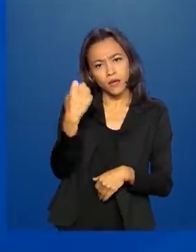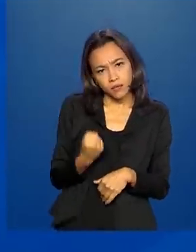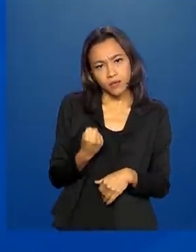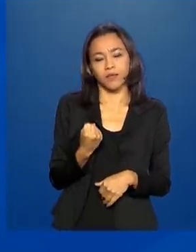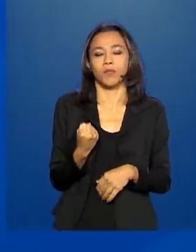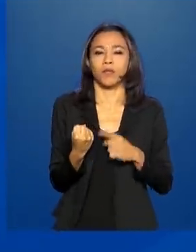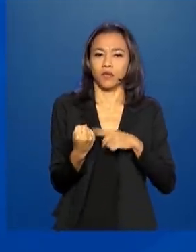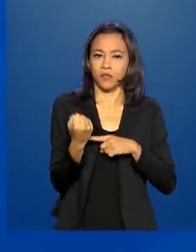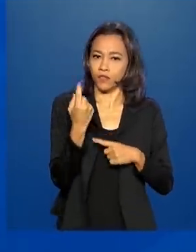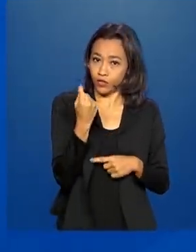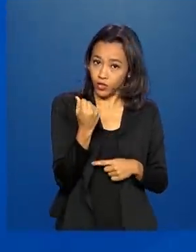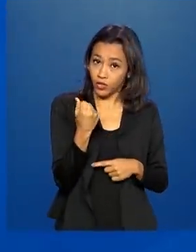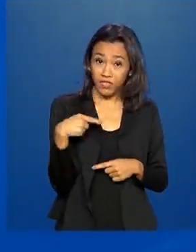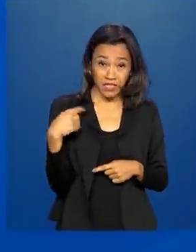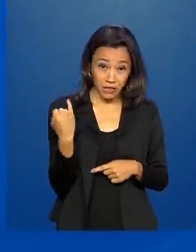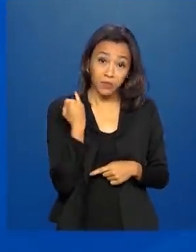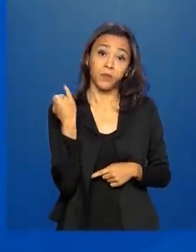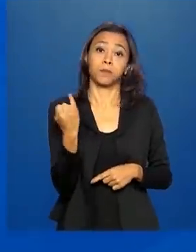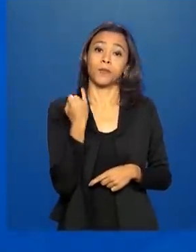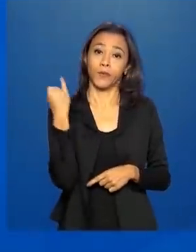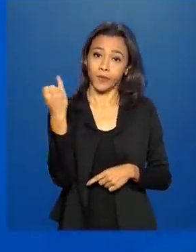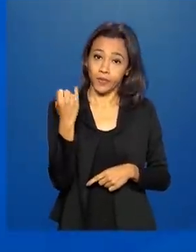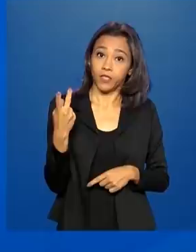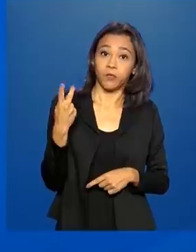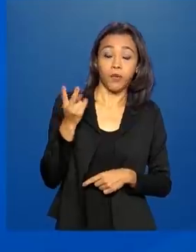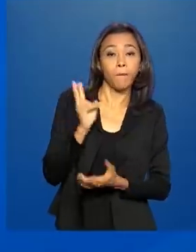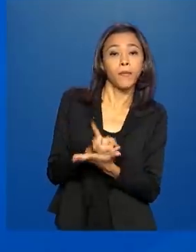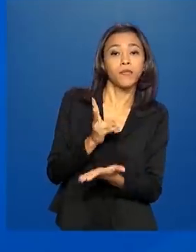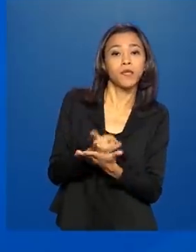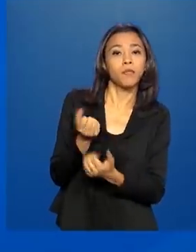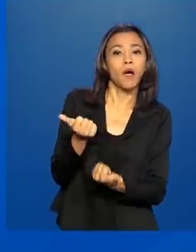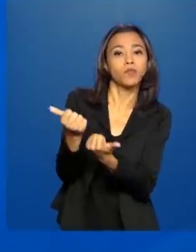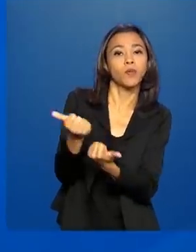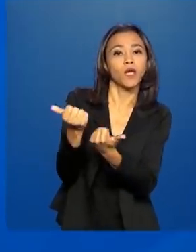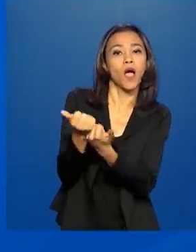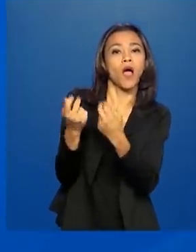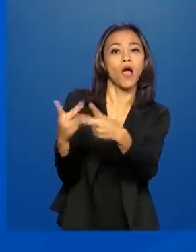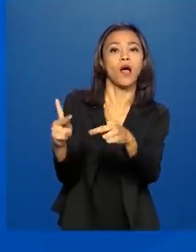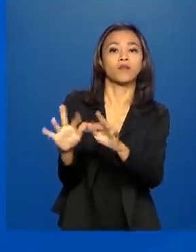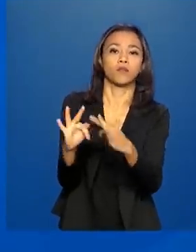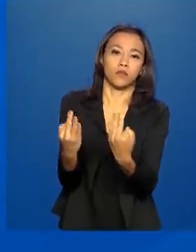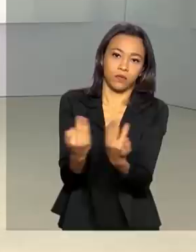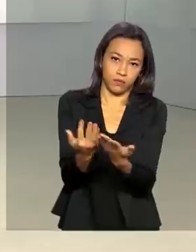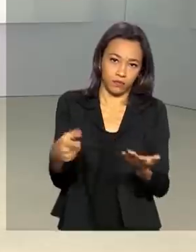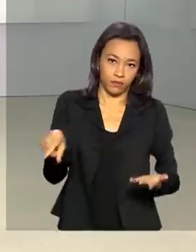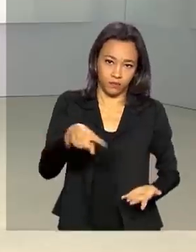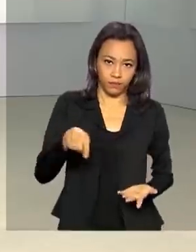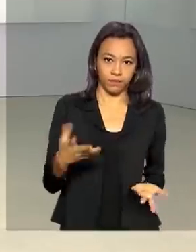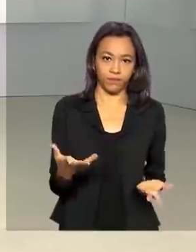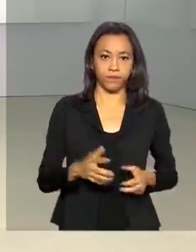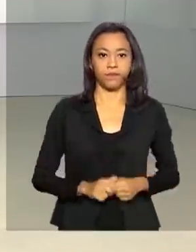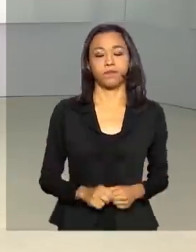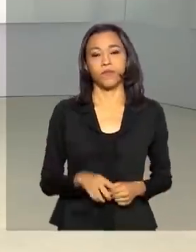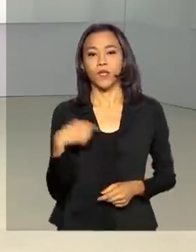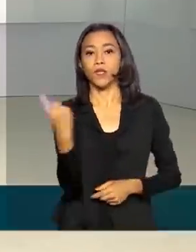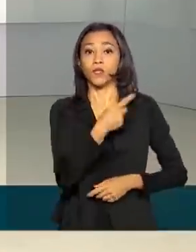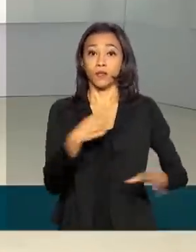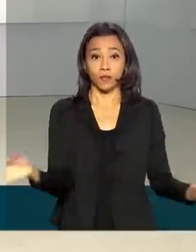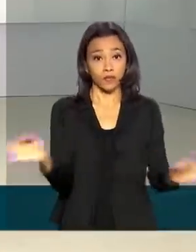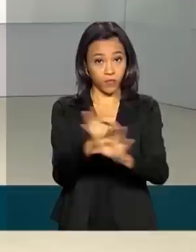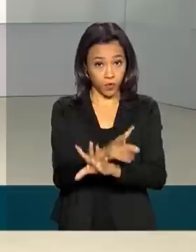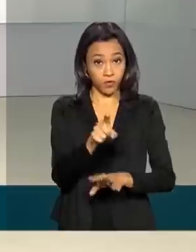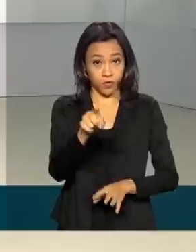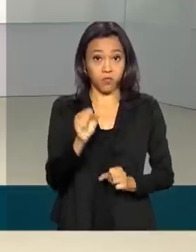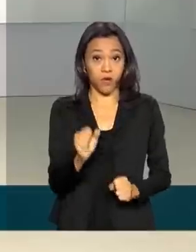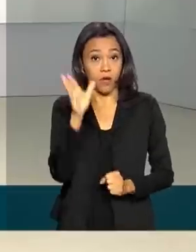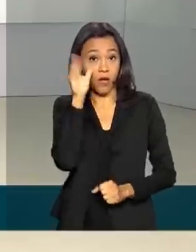esse recurso que é tão importante para a sua manutenção e manutenção das suas famílias. A gente fica por aqui.